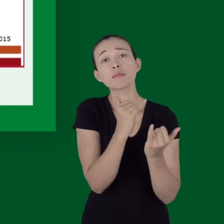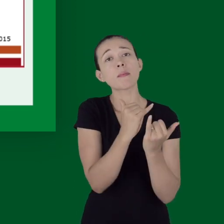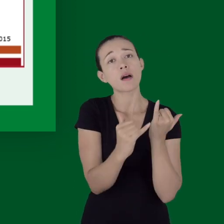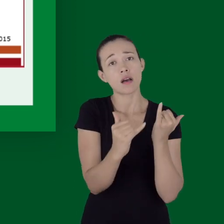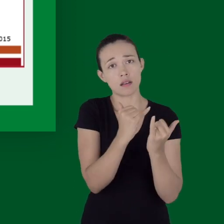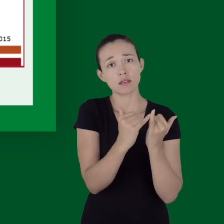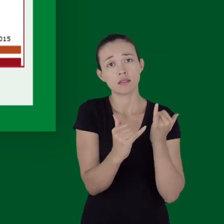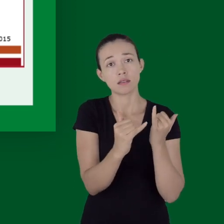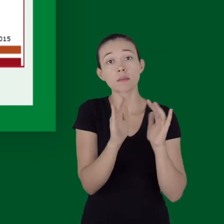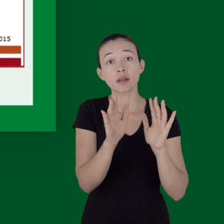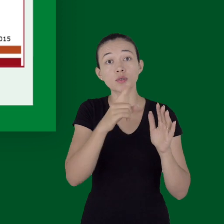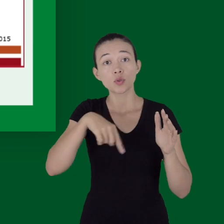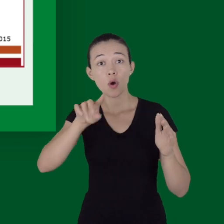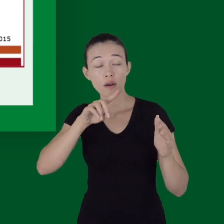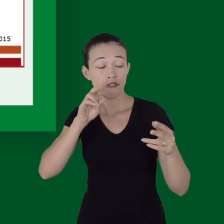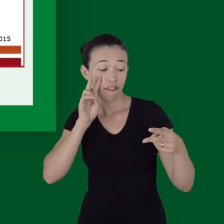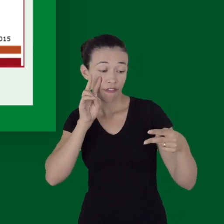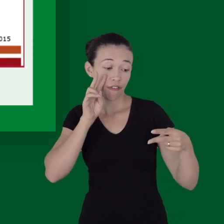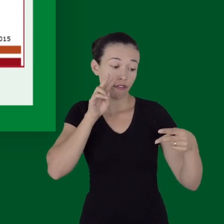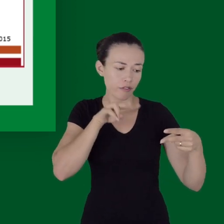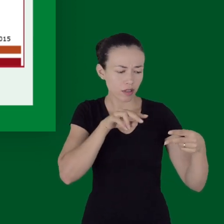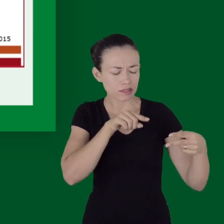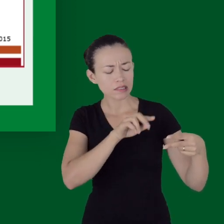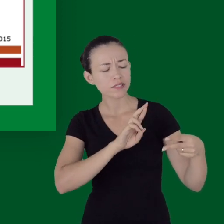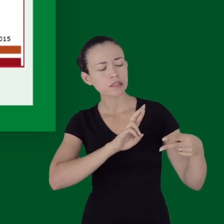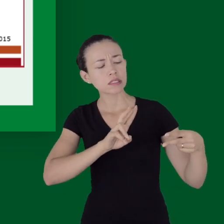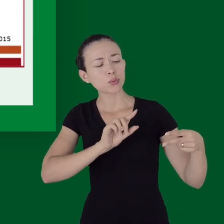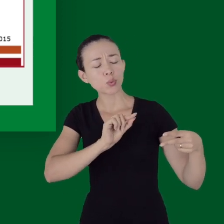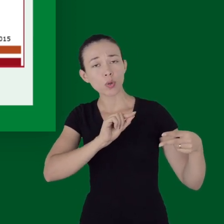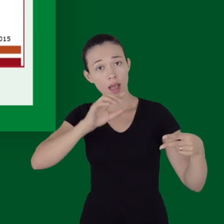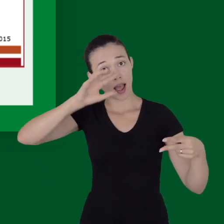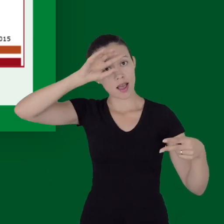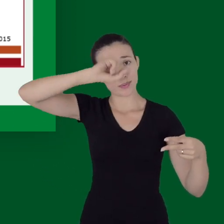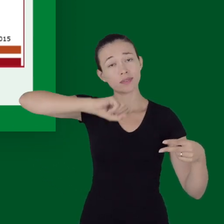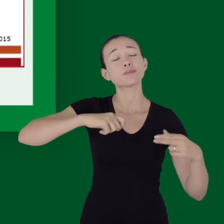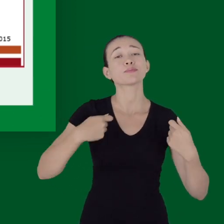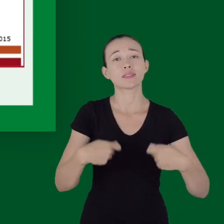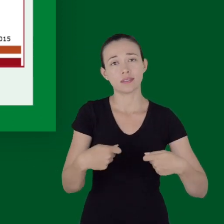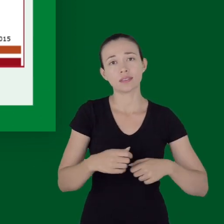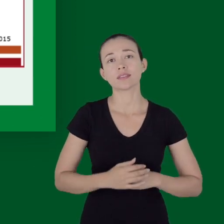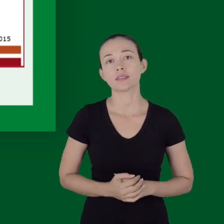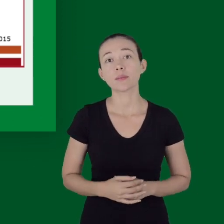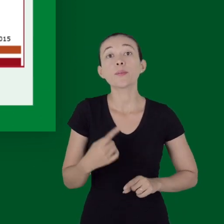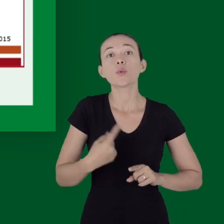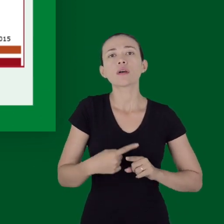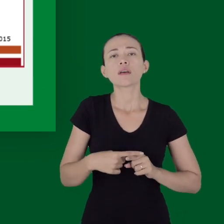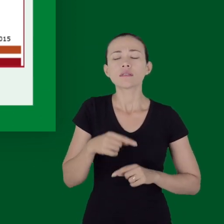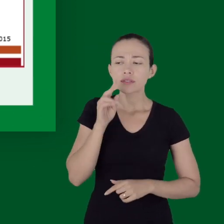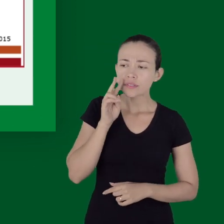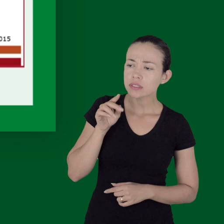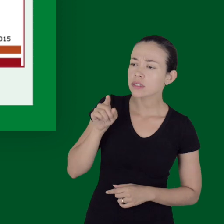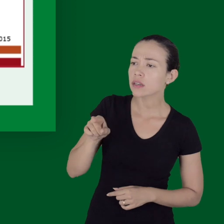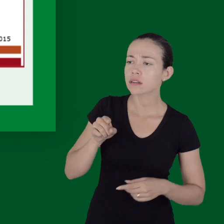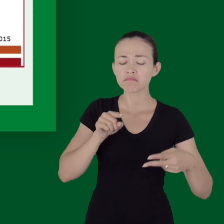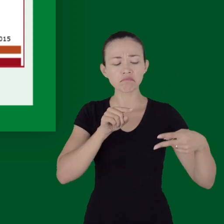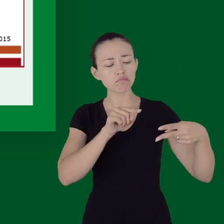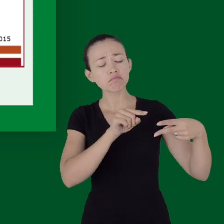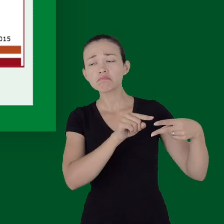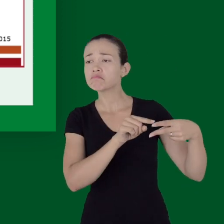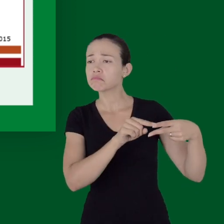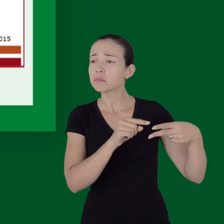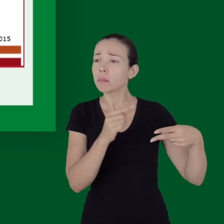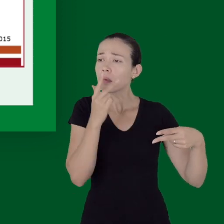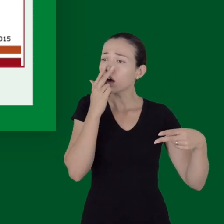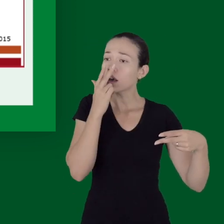né? Que é até difícil a gente diferenciar, mas é uma possibilidade que a gente tem que pensar, porque às vezes ela parece uma